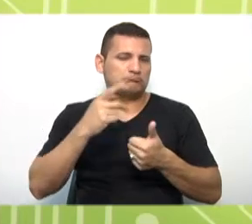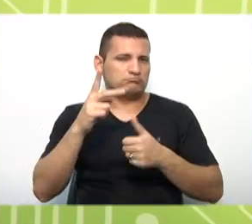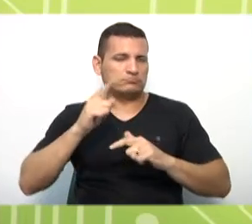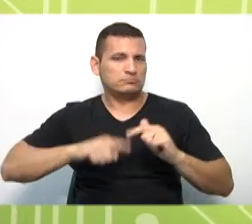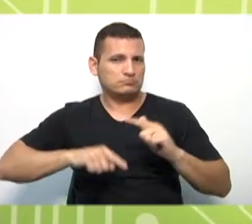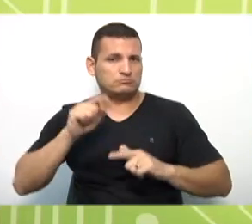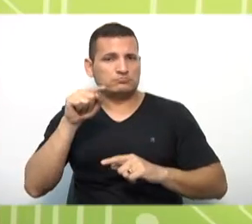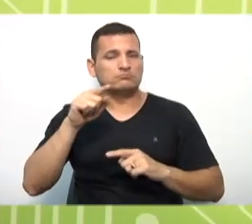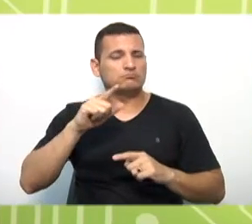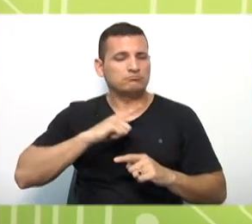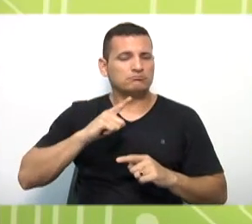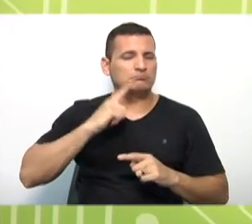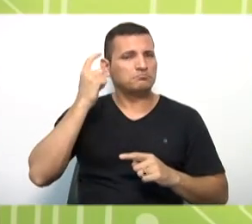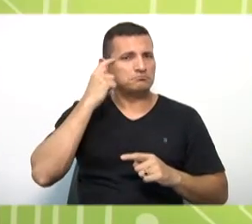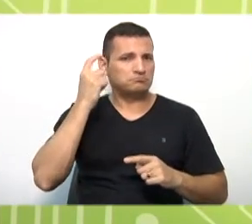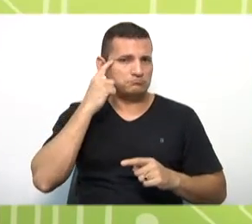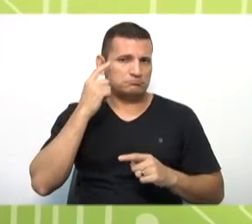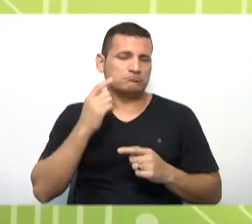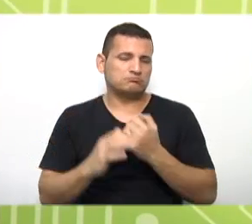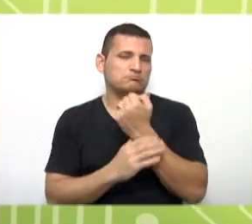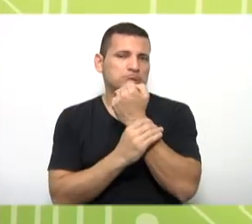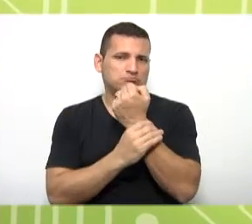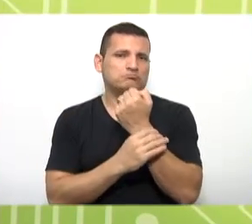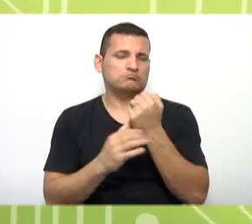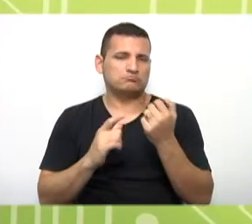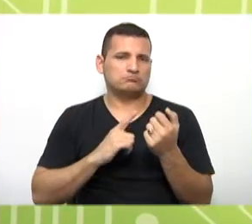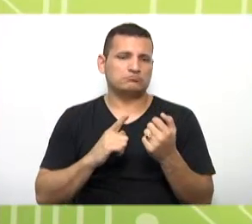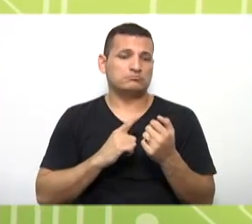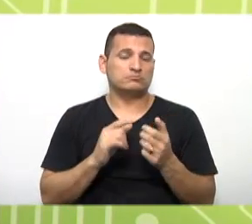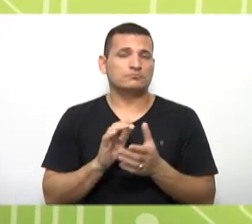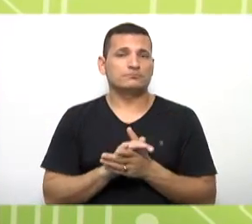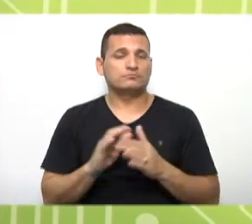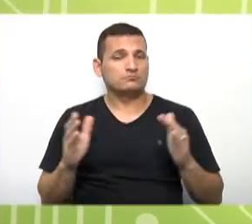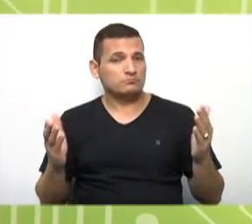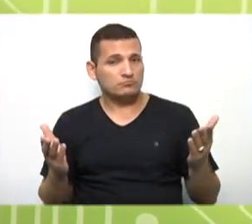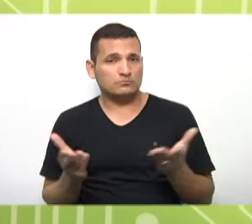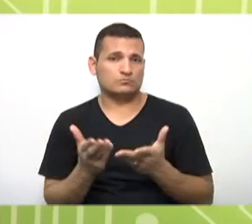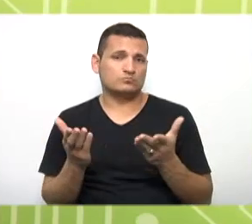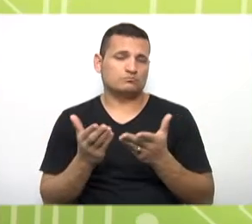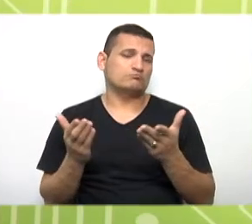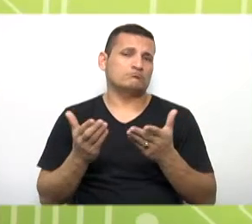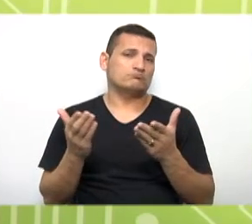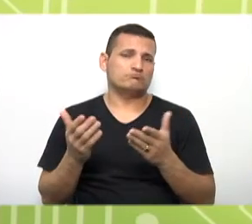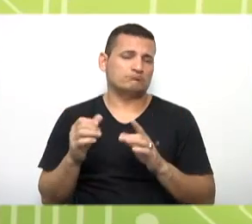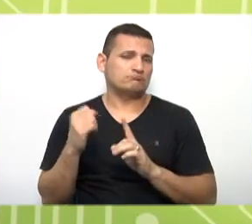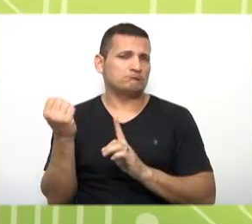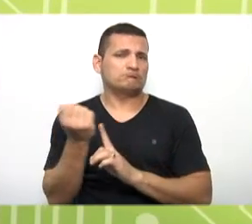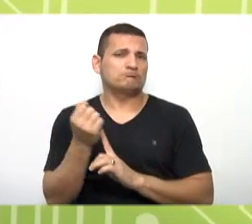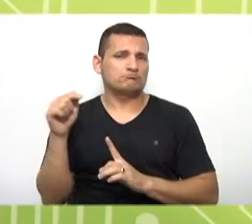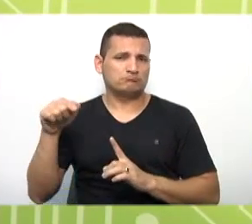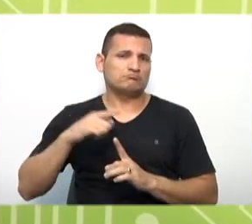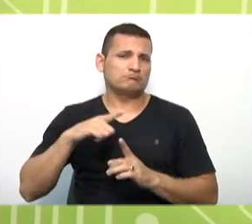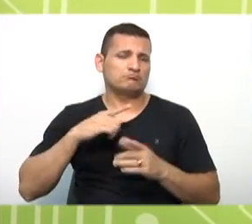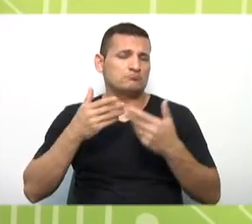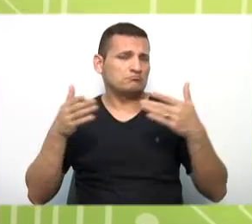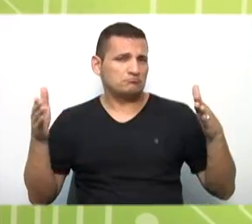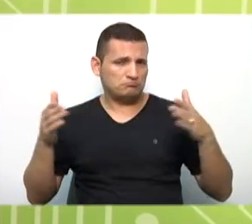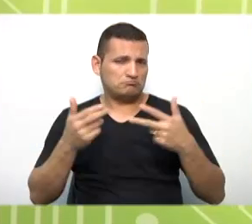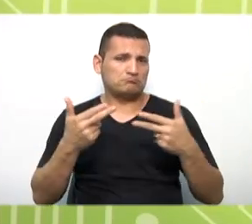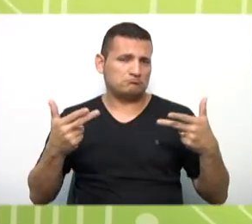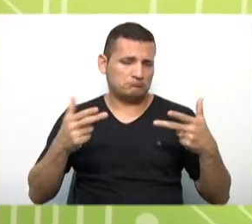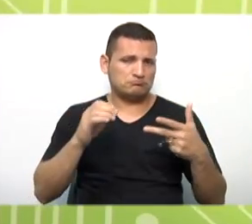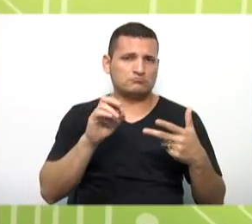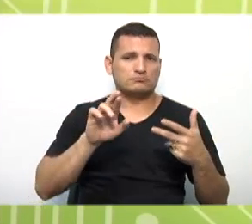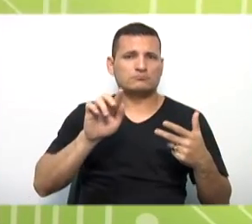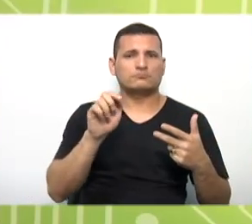pensando de forma sustentável. E o mercado, há uma grande abertura para esses tipos de produtos orgânicos,